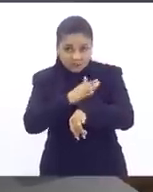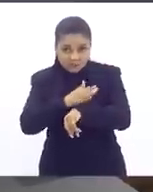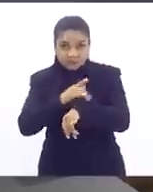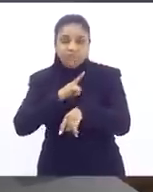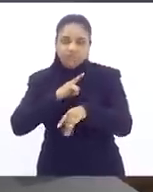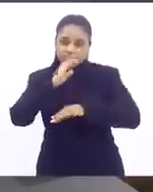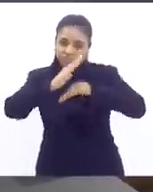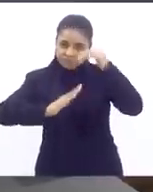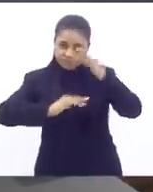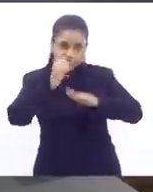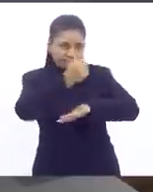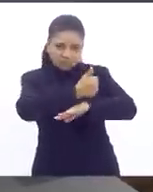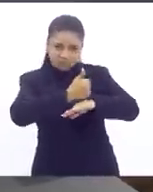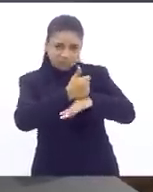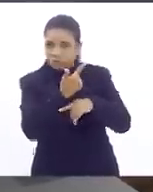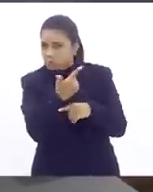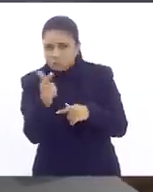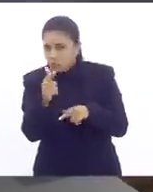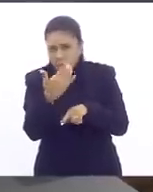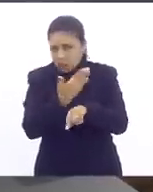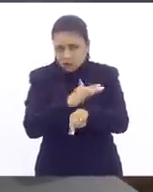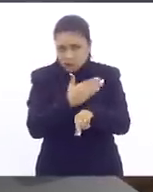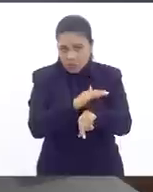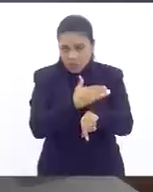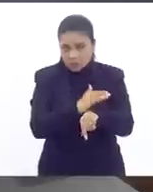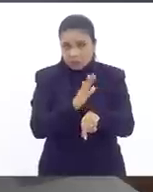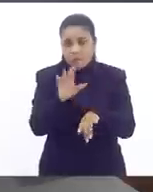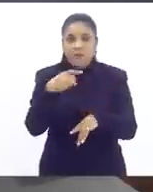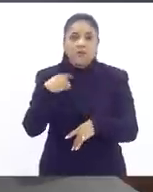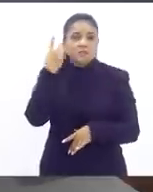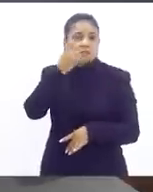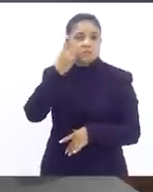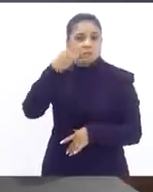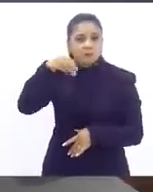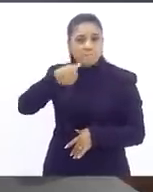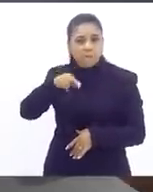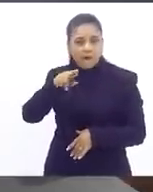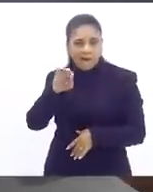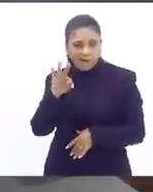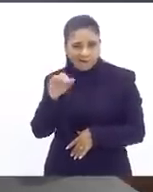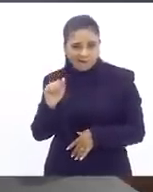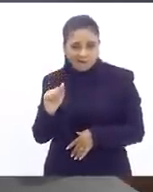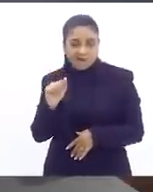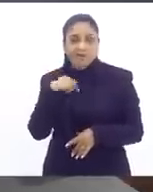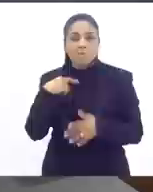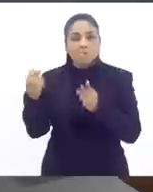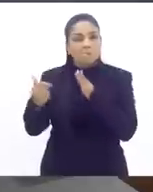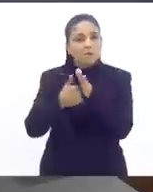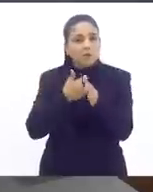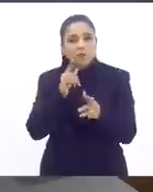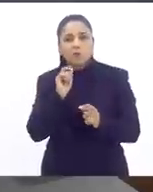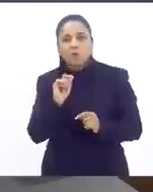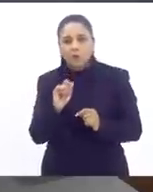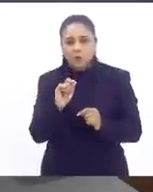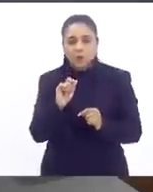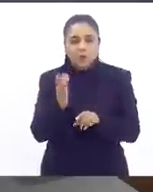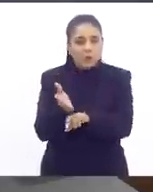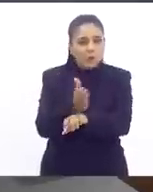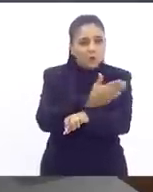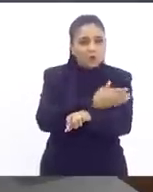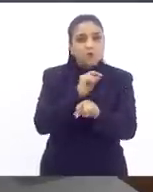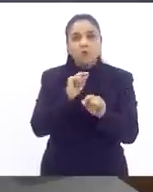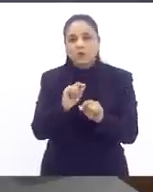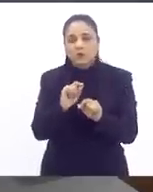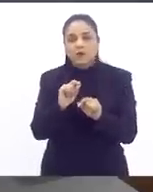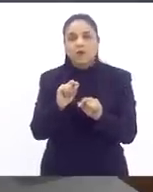carreiras que não tiveram a deputada Marta Rocha no começo até na hora da pergunta citou os